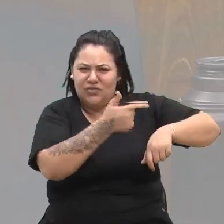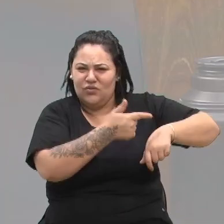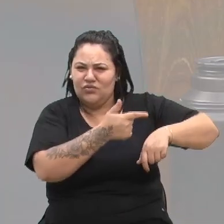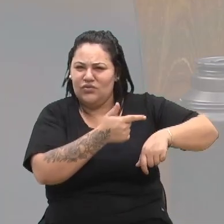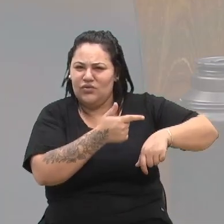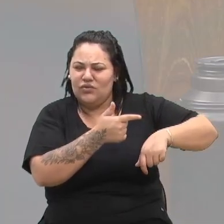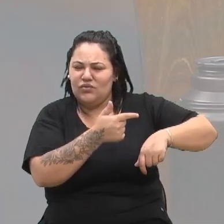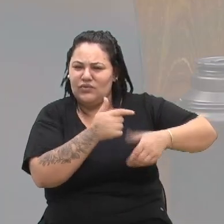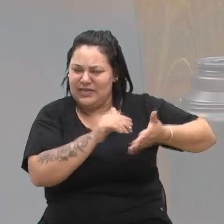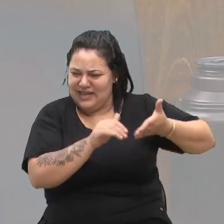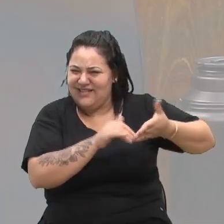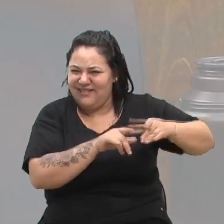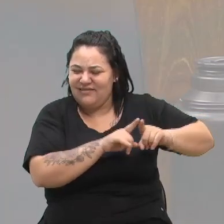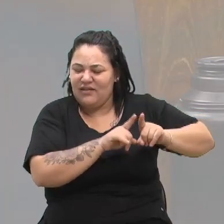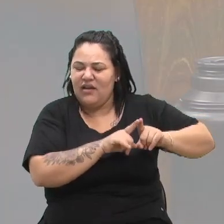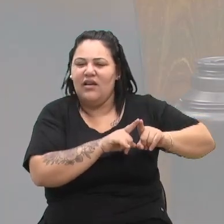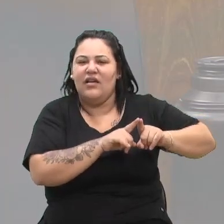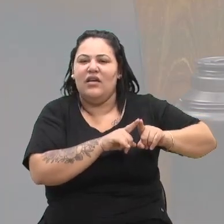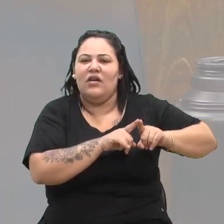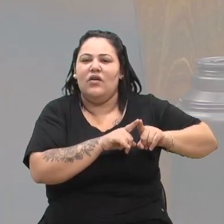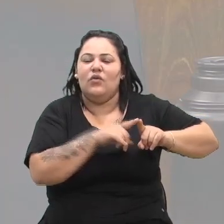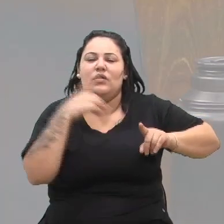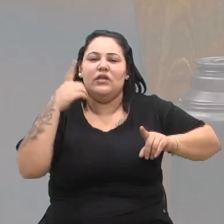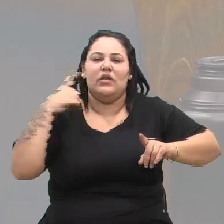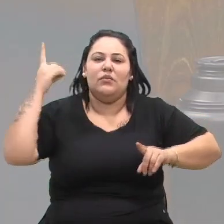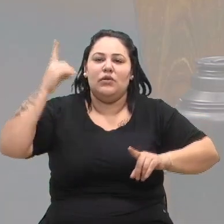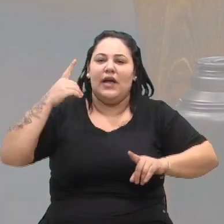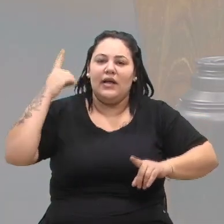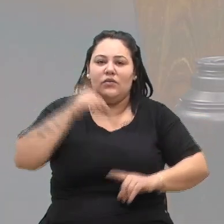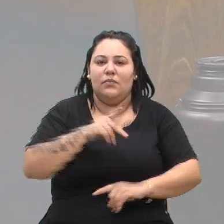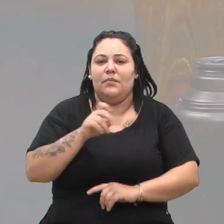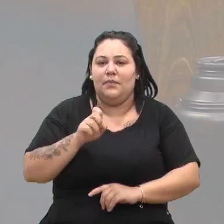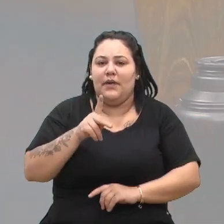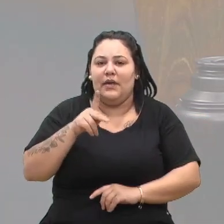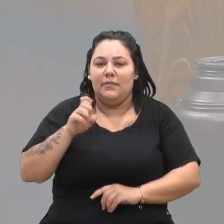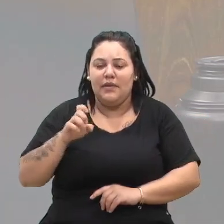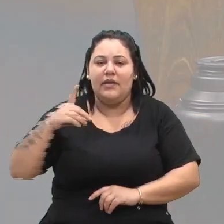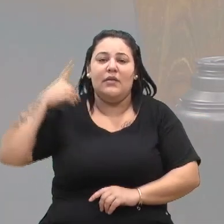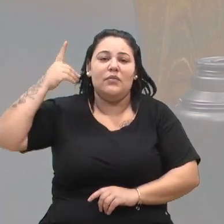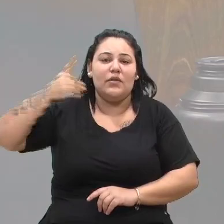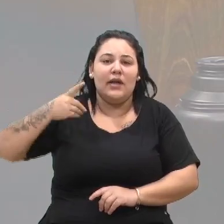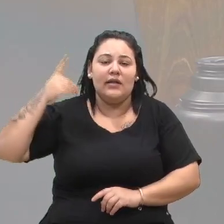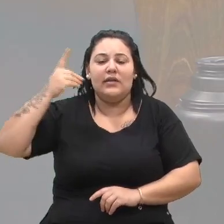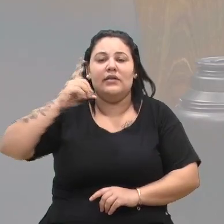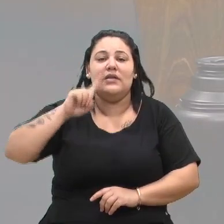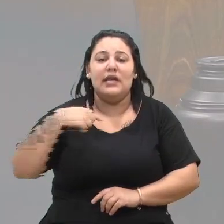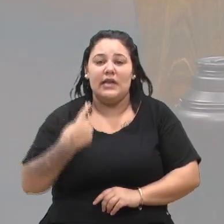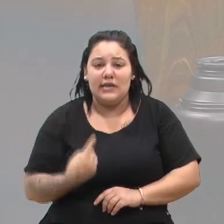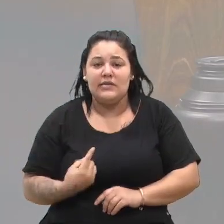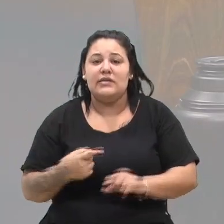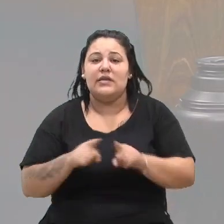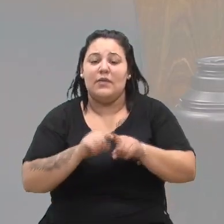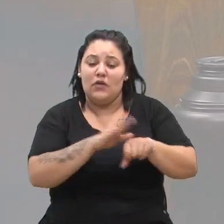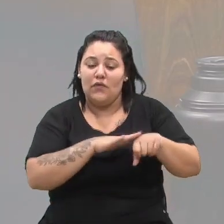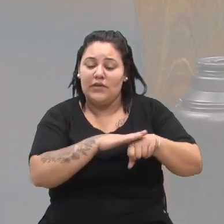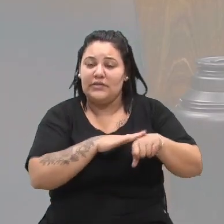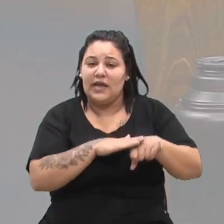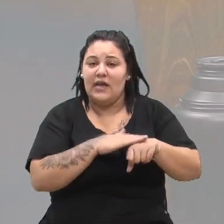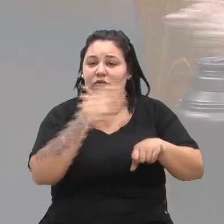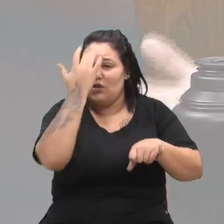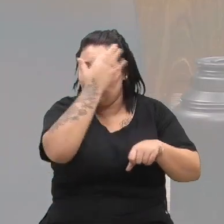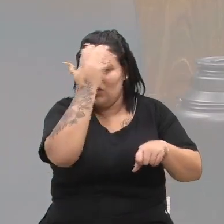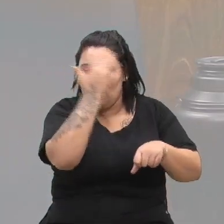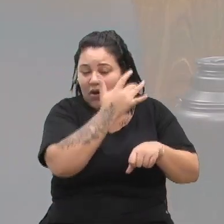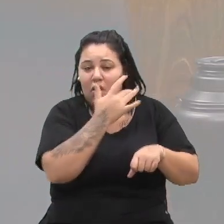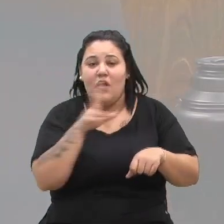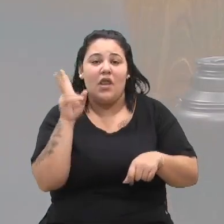frente. Deputado Pepe, deputada Denise conversaram com o prefeito Adiló, que sempre foi muito receptivo às informações que eu tive